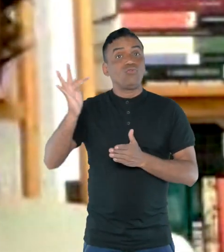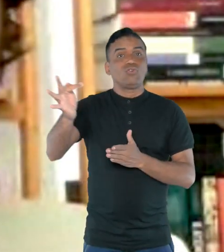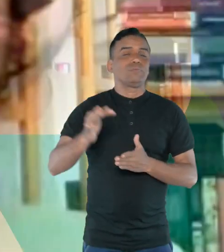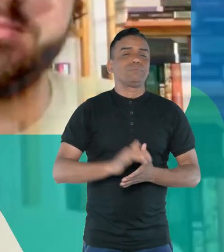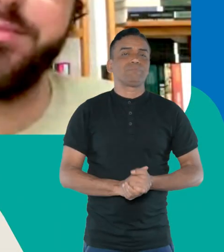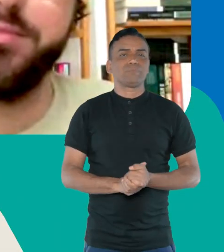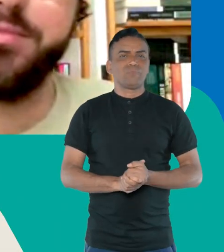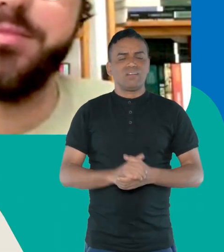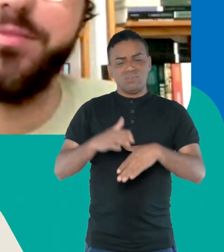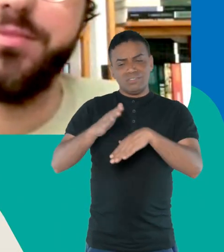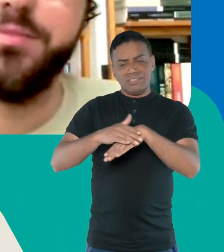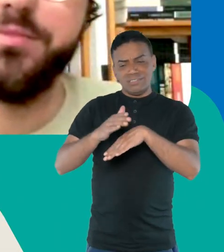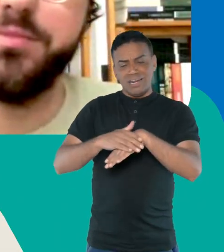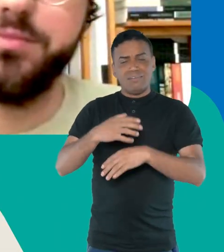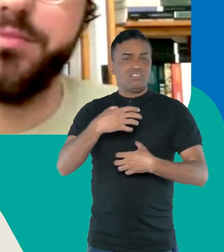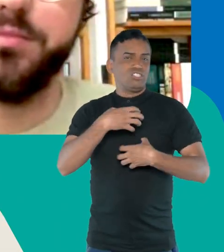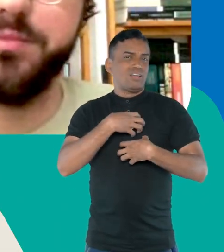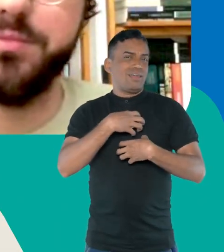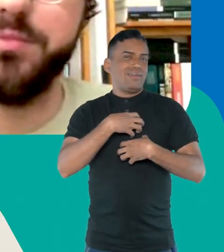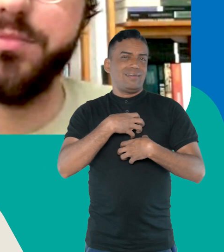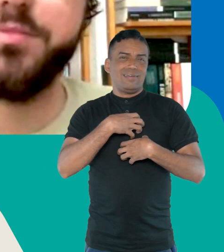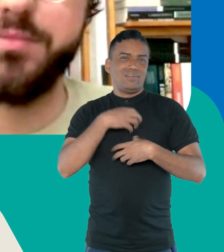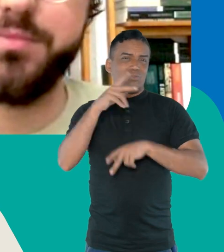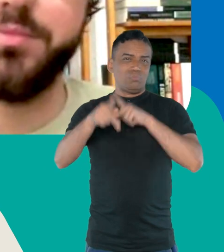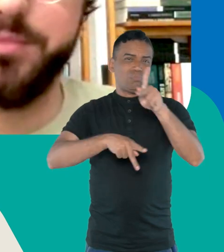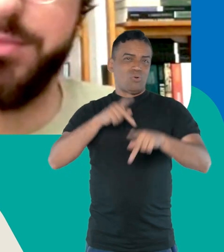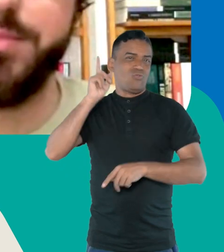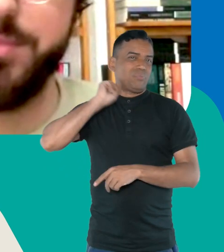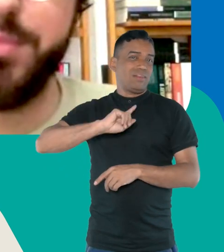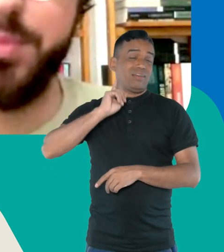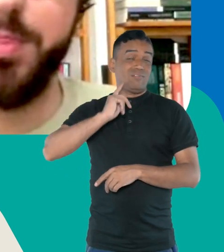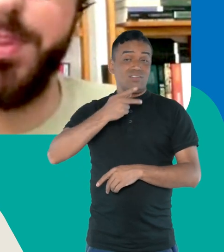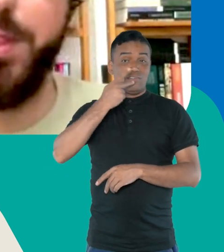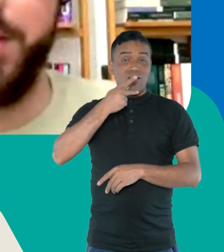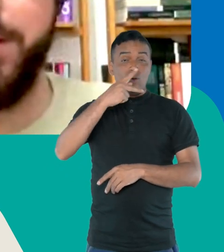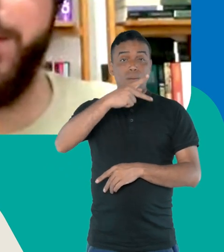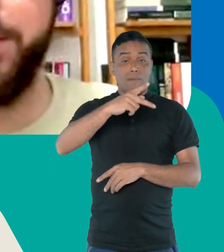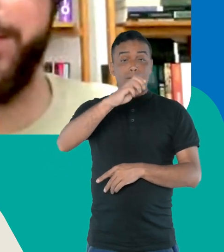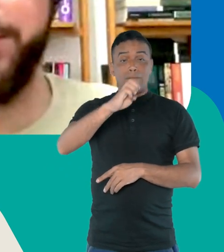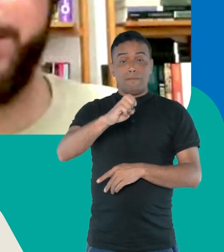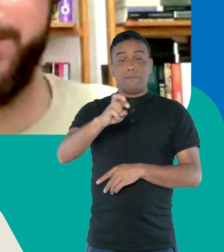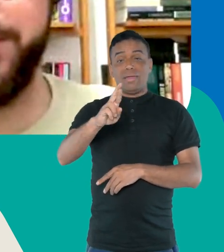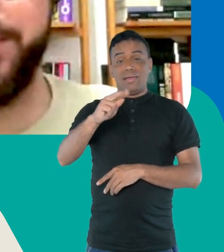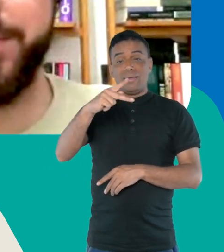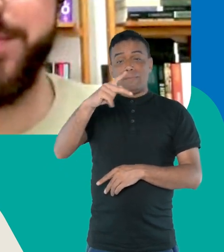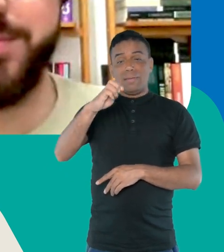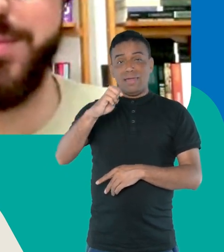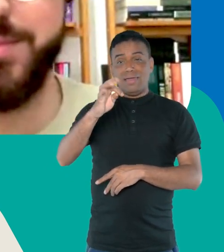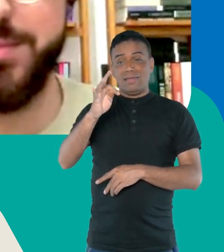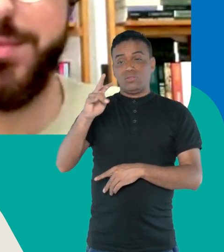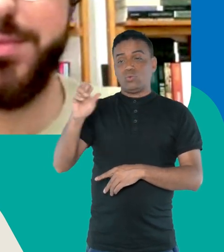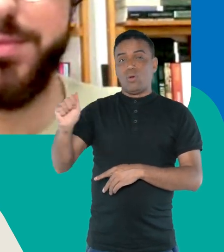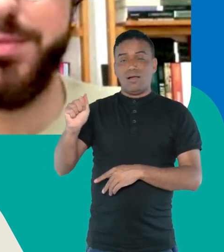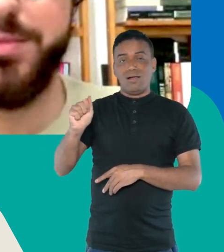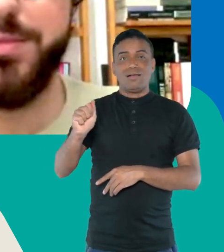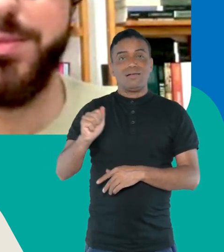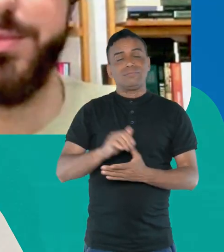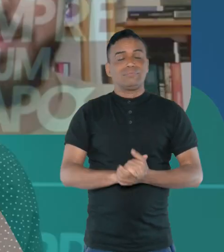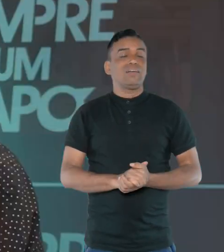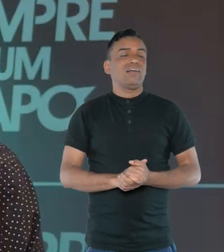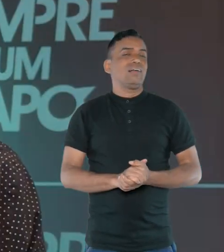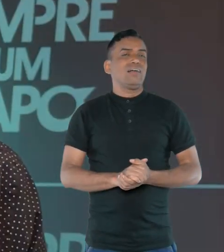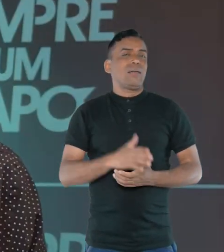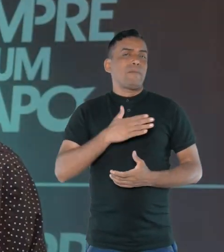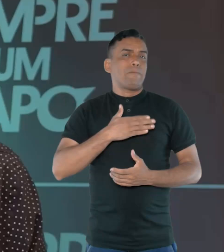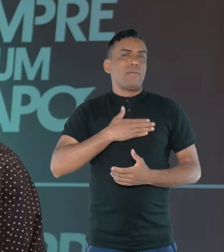Você escreve de modo muito mineiro aqui, abrindo, você estava falando de Perpétua, você descreve a cena 1 assim: meu tio Geraldo pagou